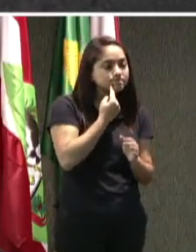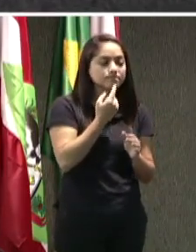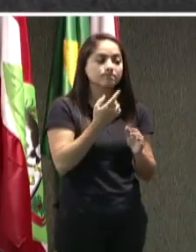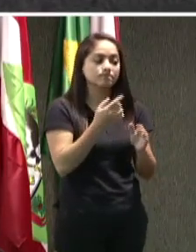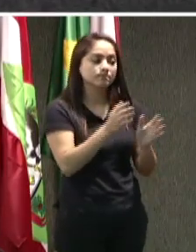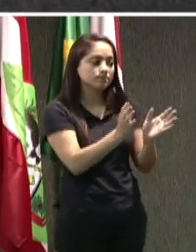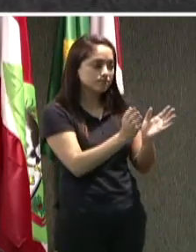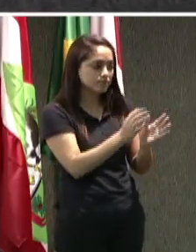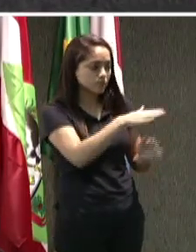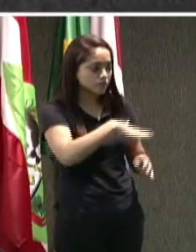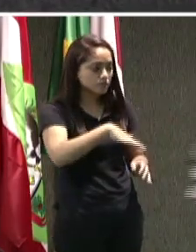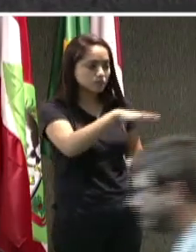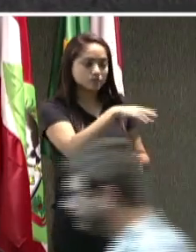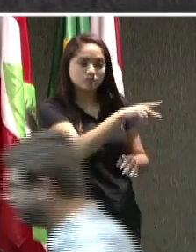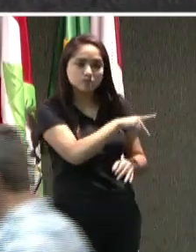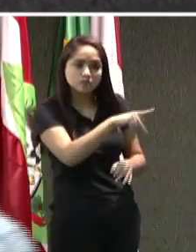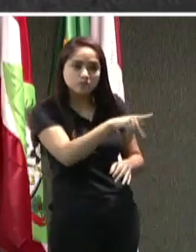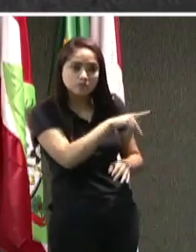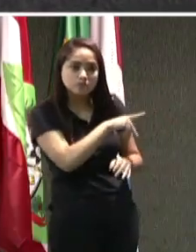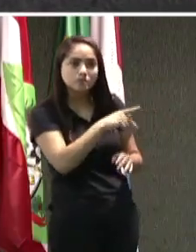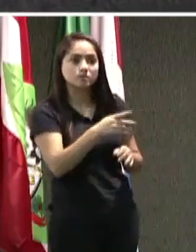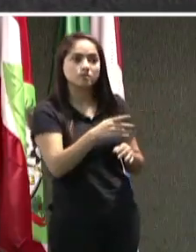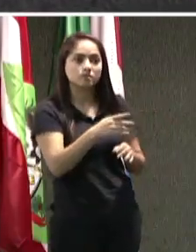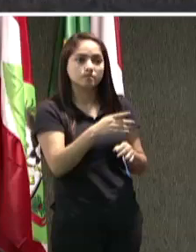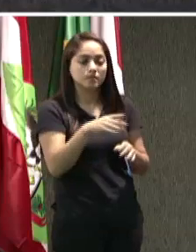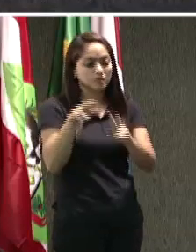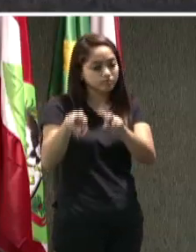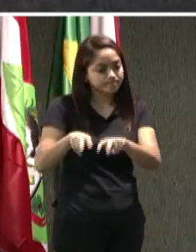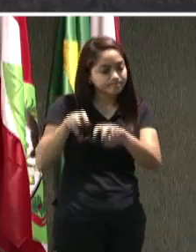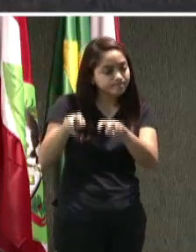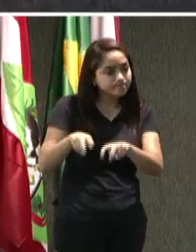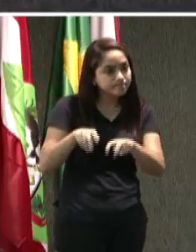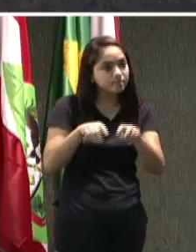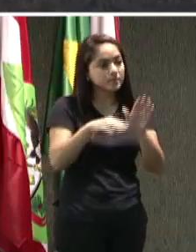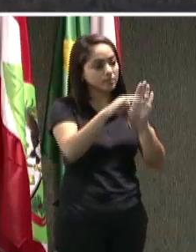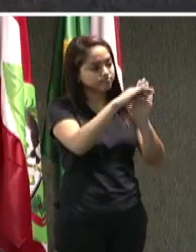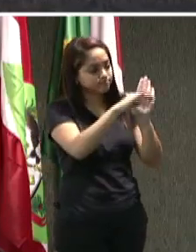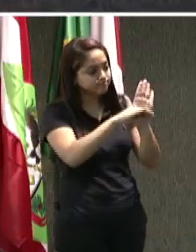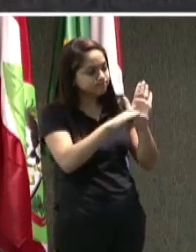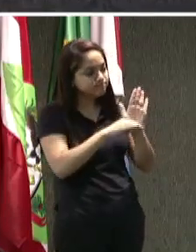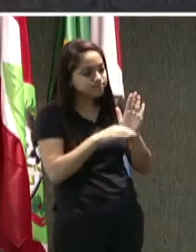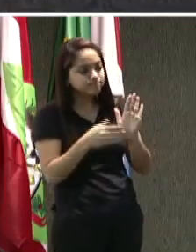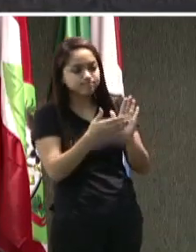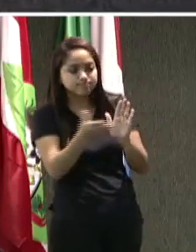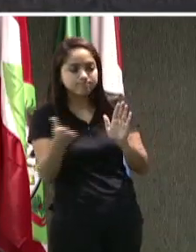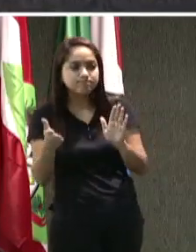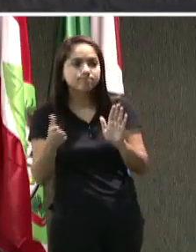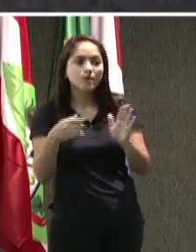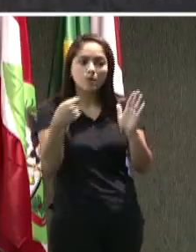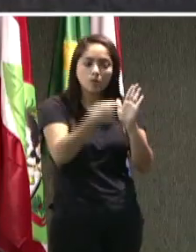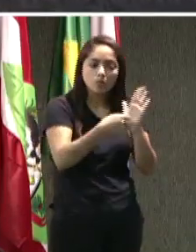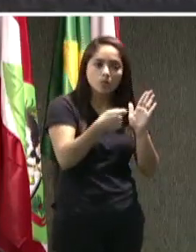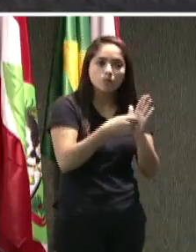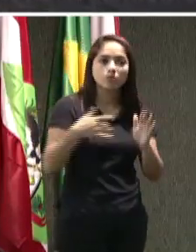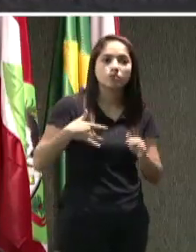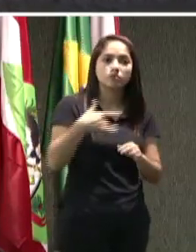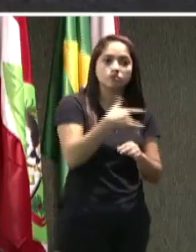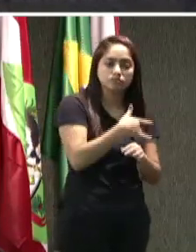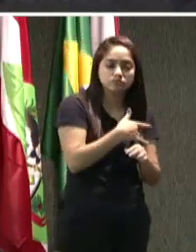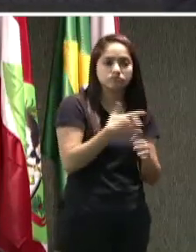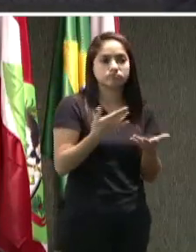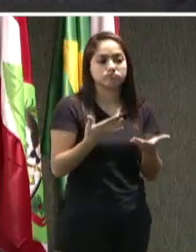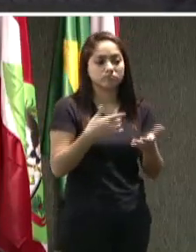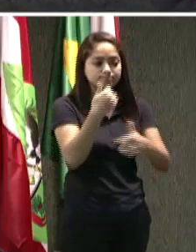dos professores, nós temos a pauta dos agricultores, nós temos a luta pela saúde, nós temos a luta por